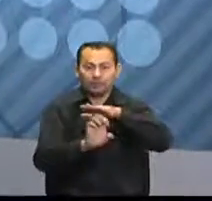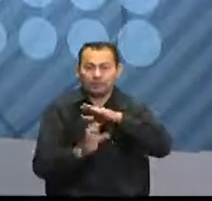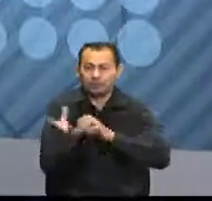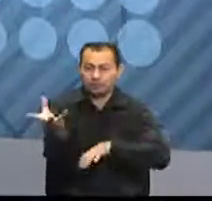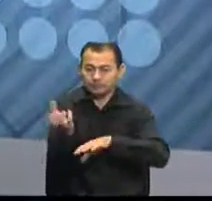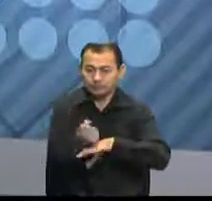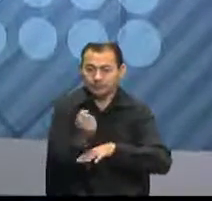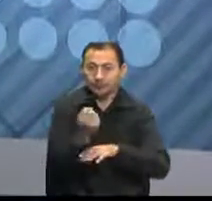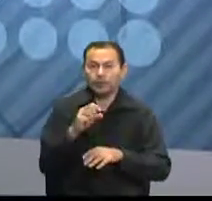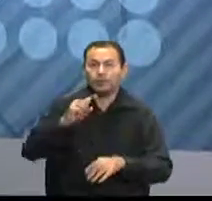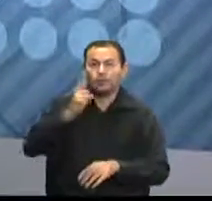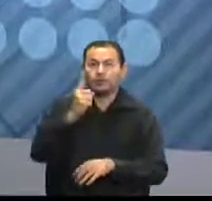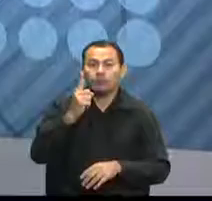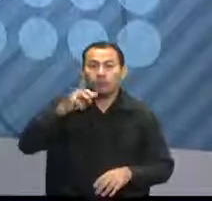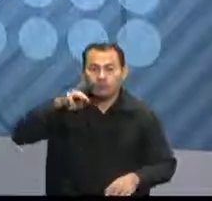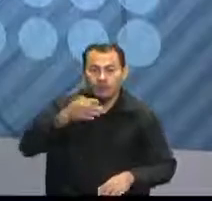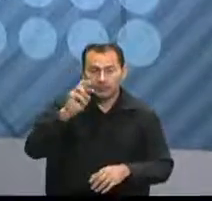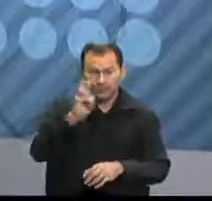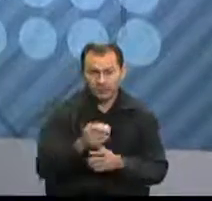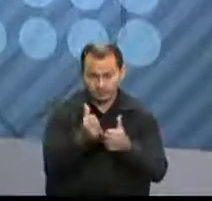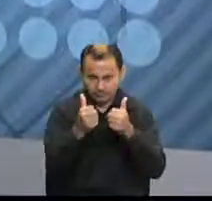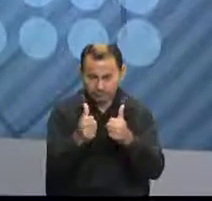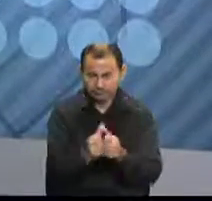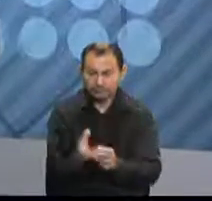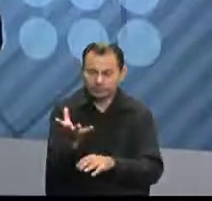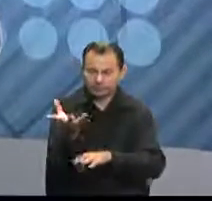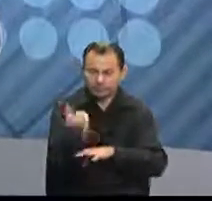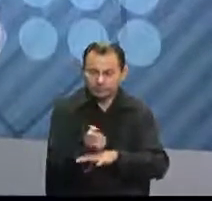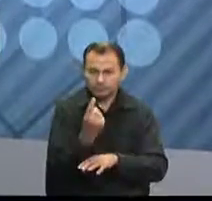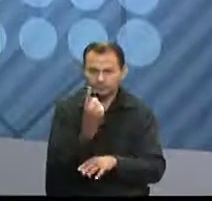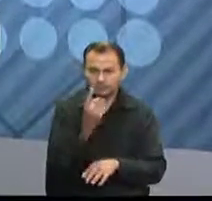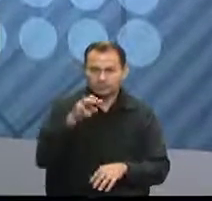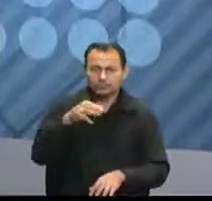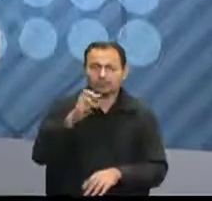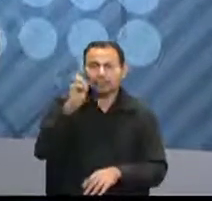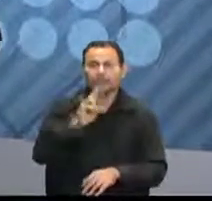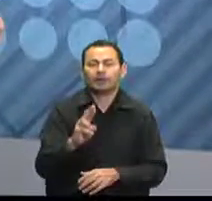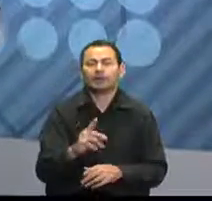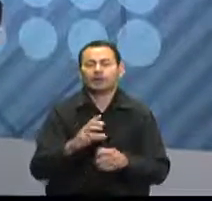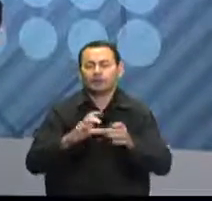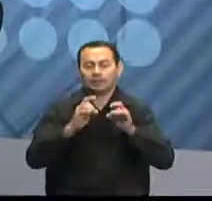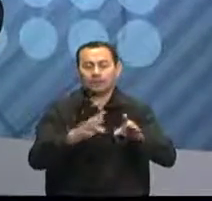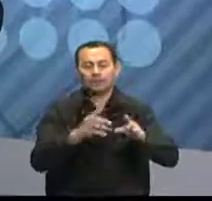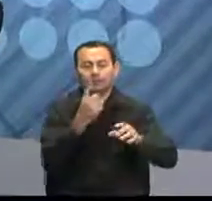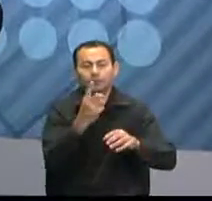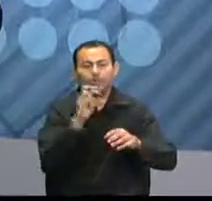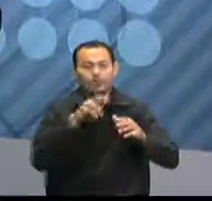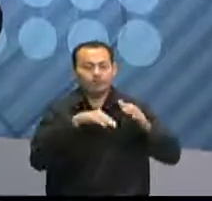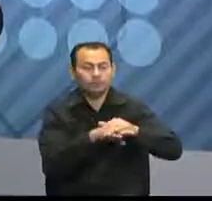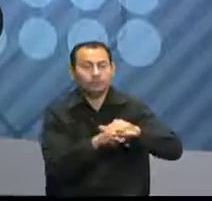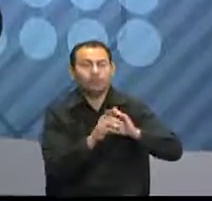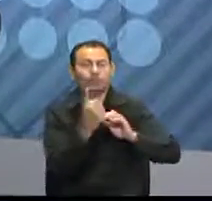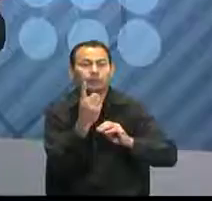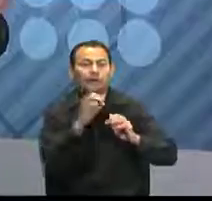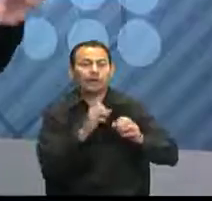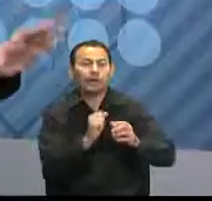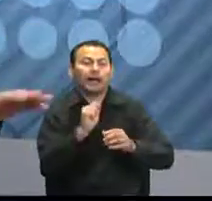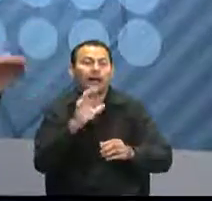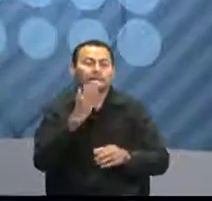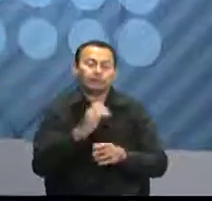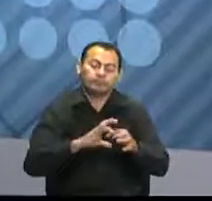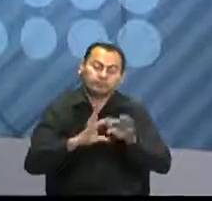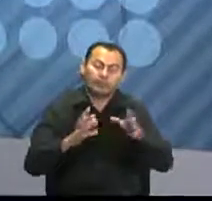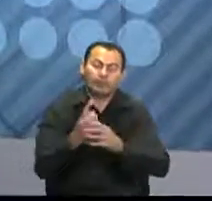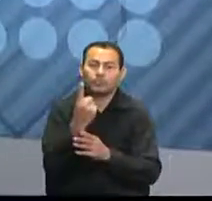captar esse um milhão de reais tudo bem ela capta um milhão de reais e ela deixa um milhão de reais e sim um milhão de ações em circulação